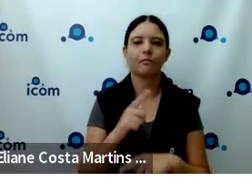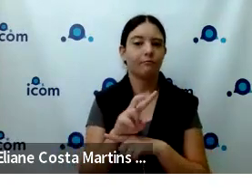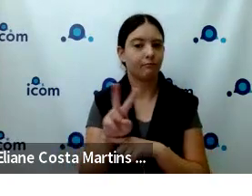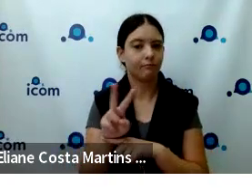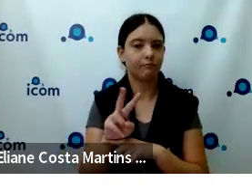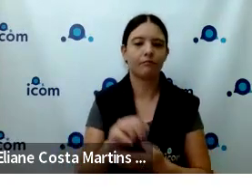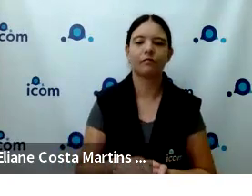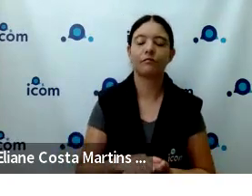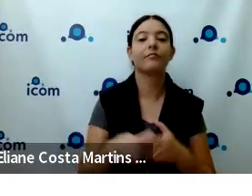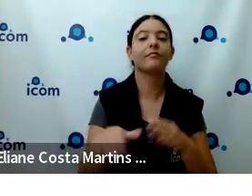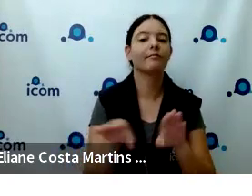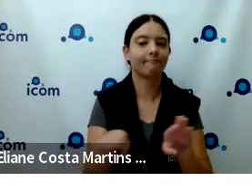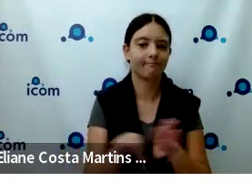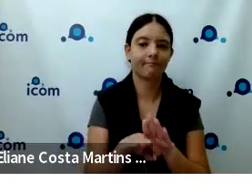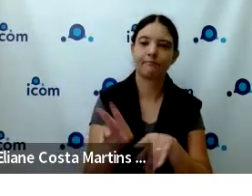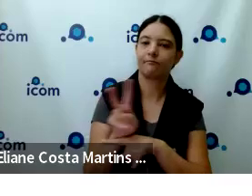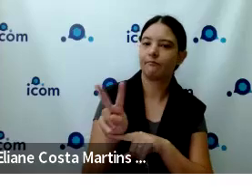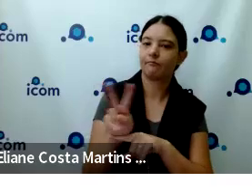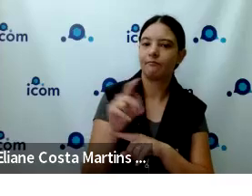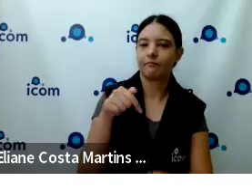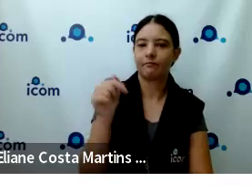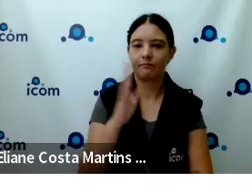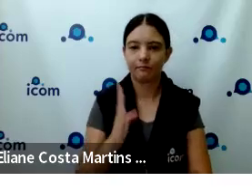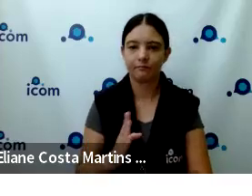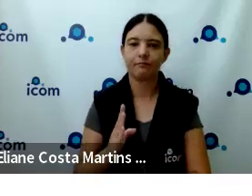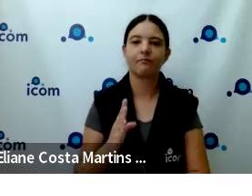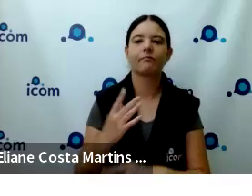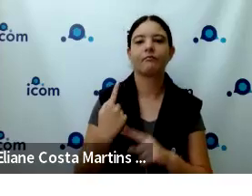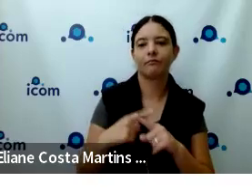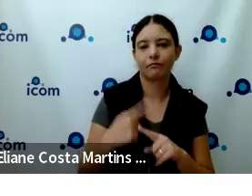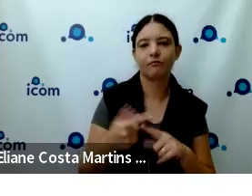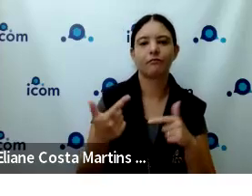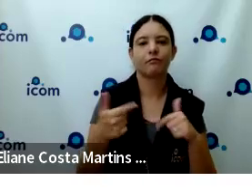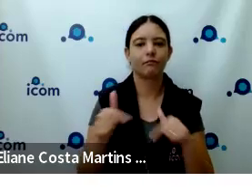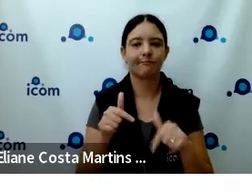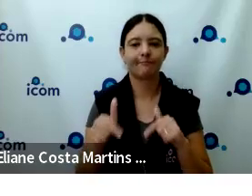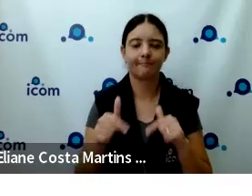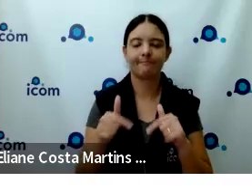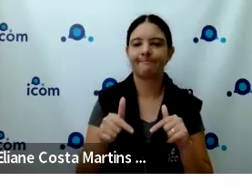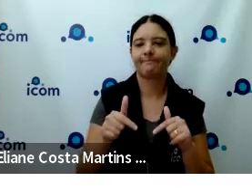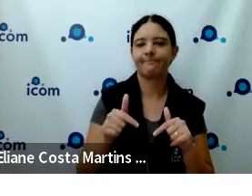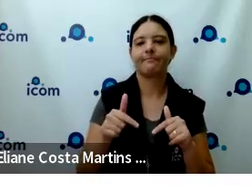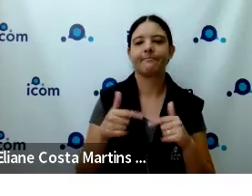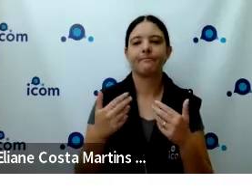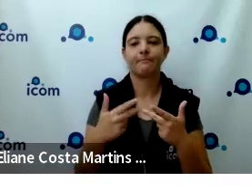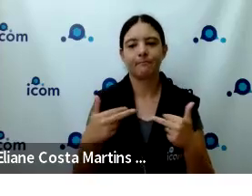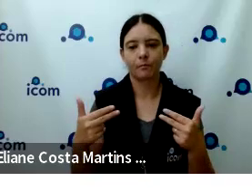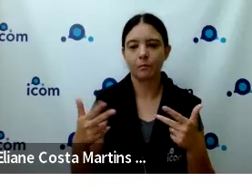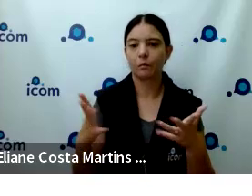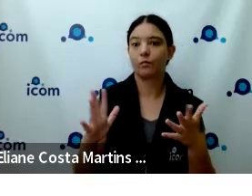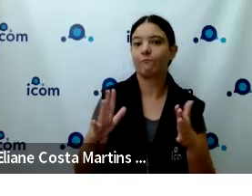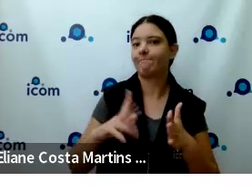Existe também uma tendência da fiscalização no Brasil de trabalhar teses agressivas, ou seja, de